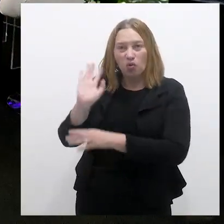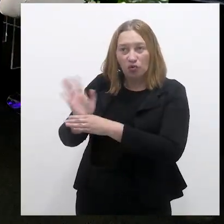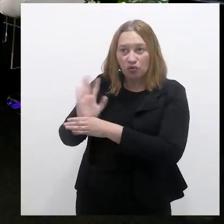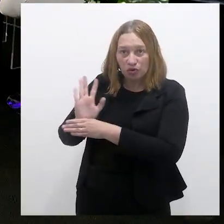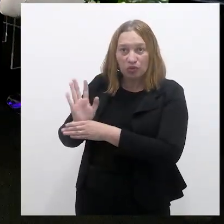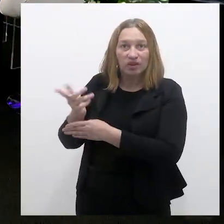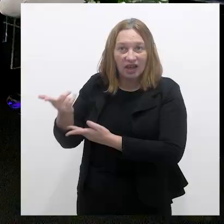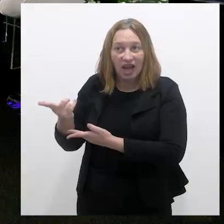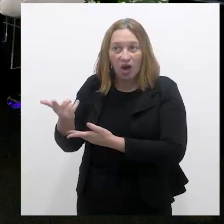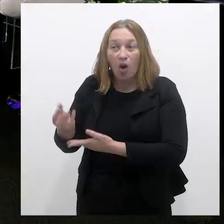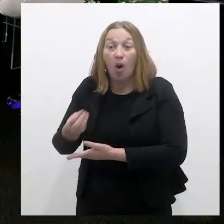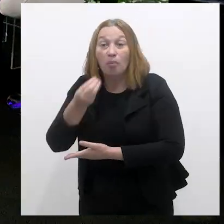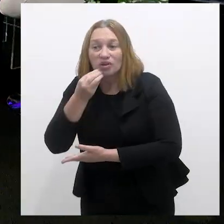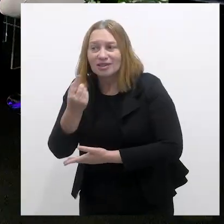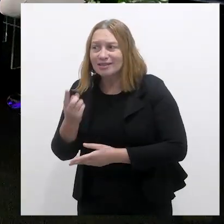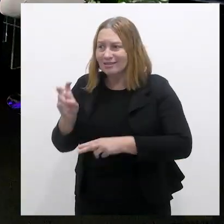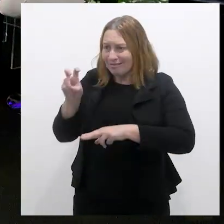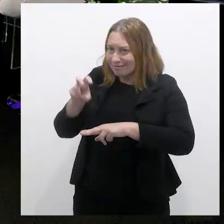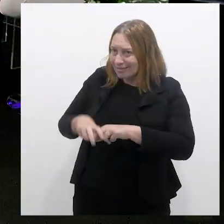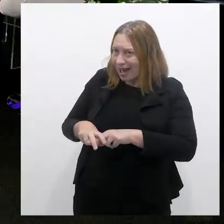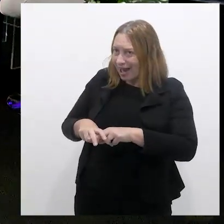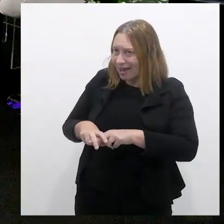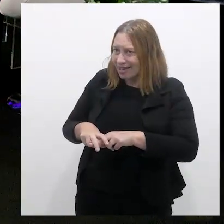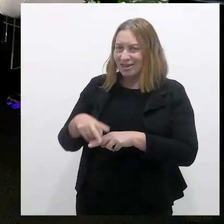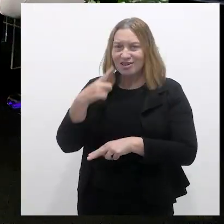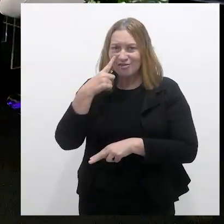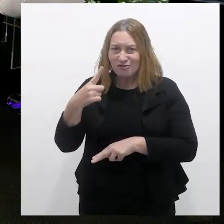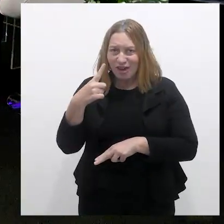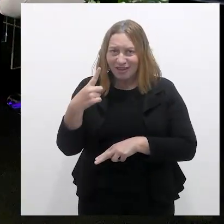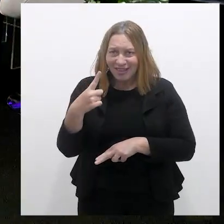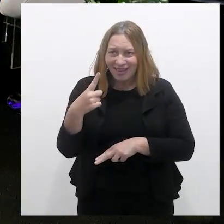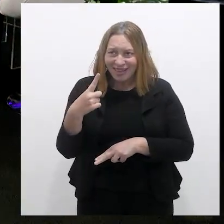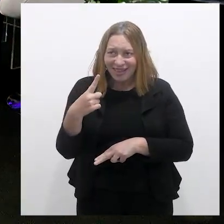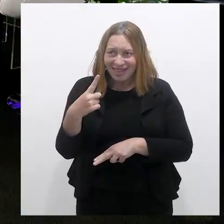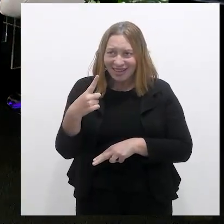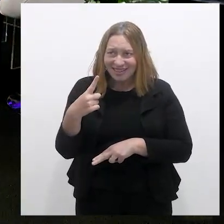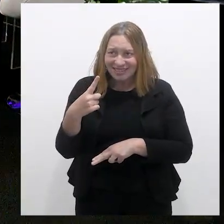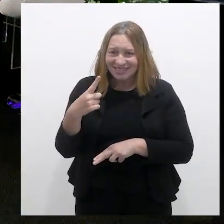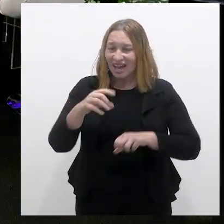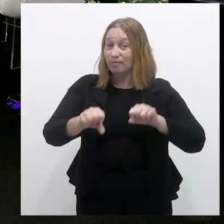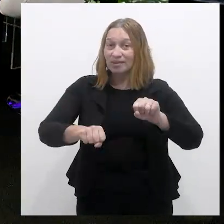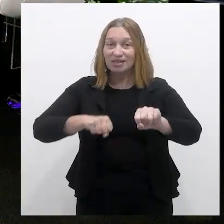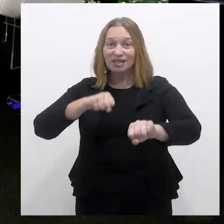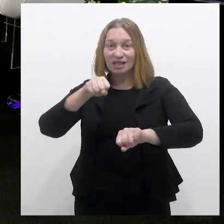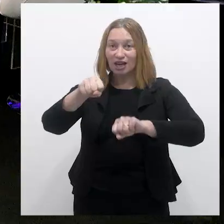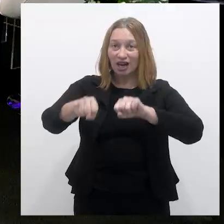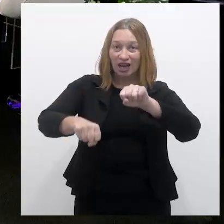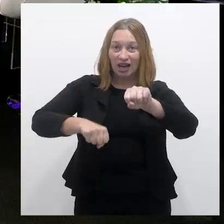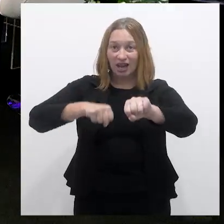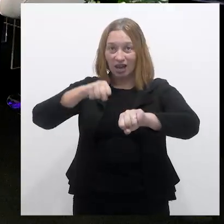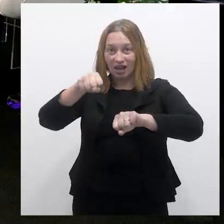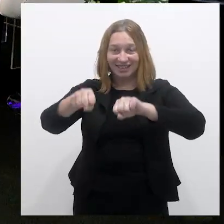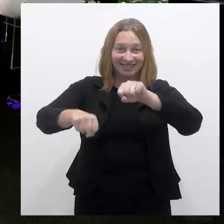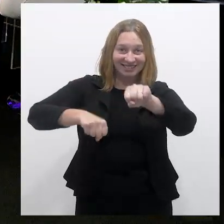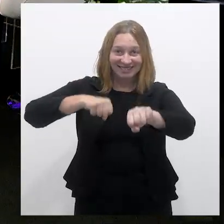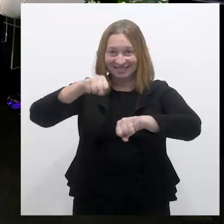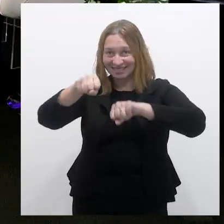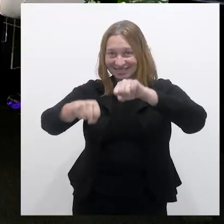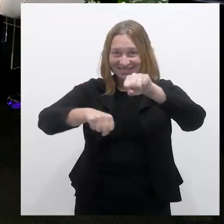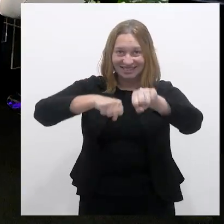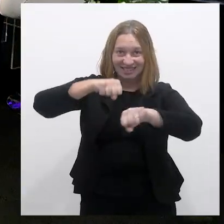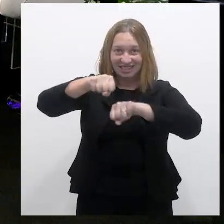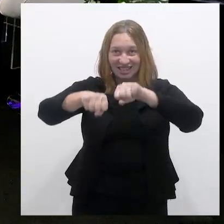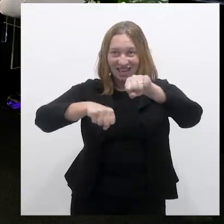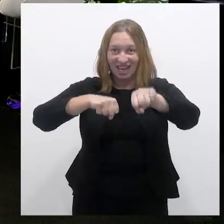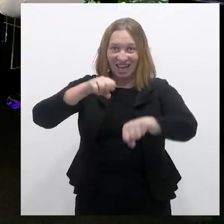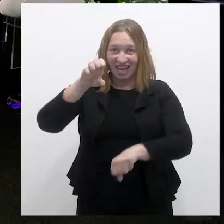Pariraririró, né? Quem já teve a oportunidade de ir lá e sentar ali na bicicletinha do ET, Pois essa